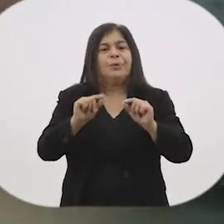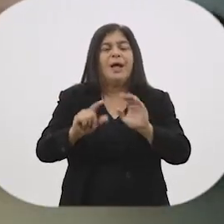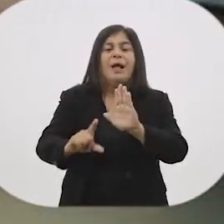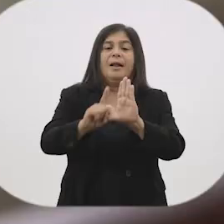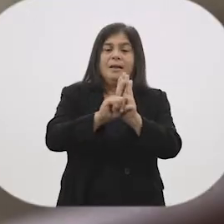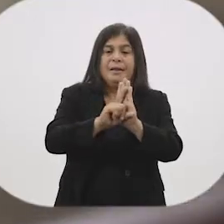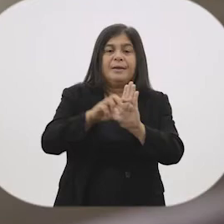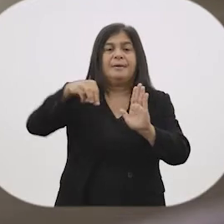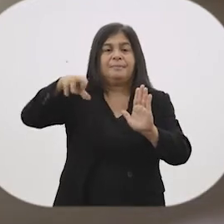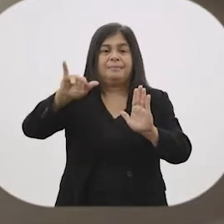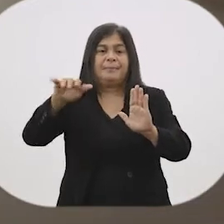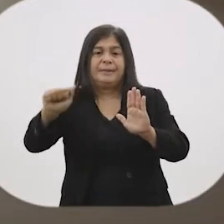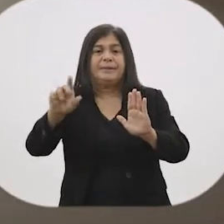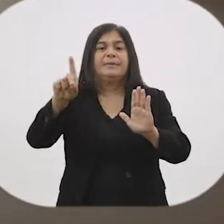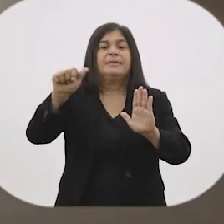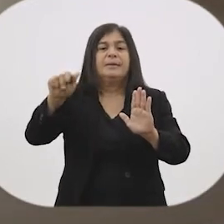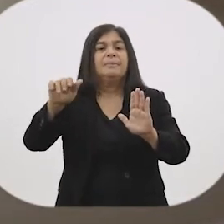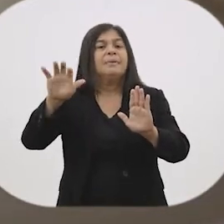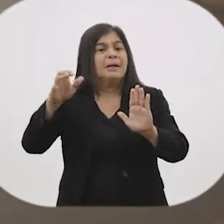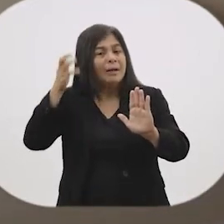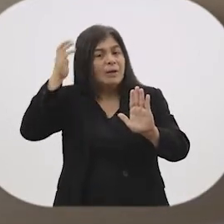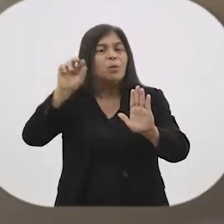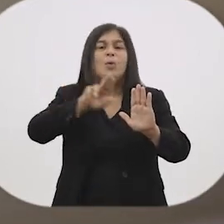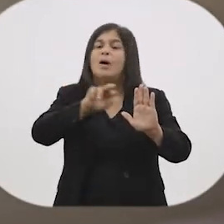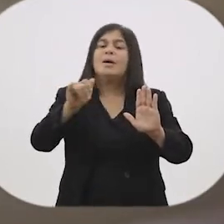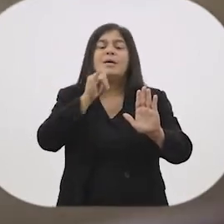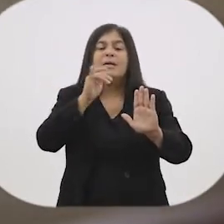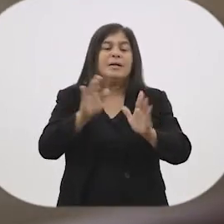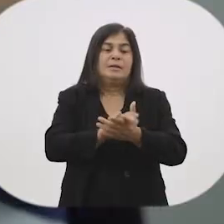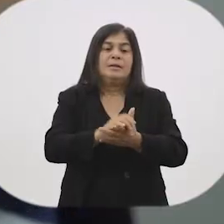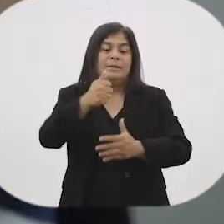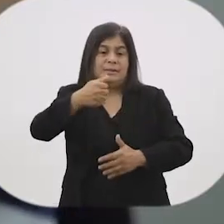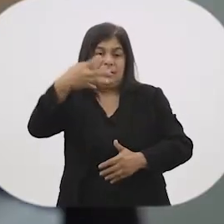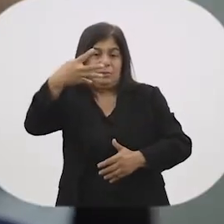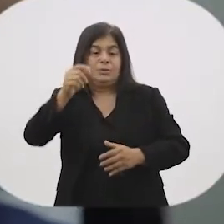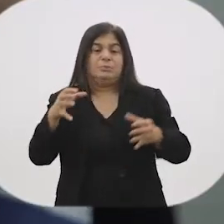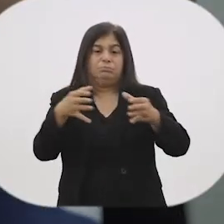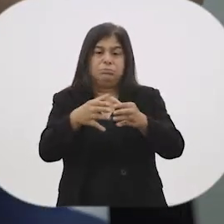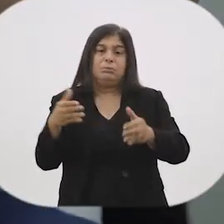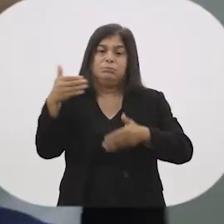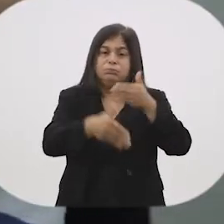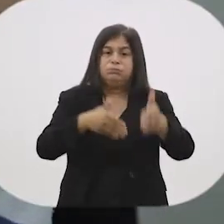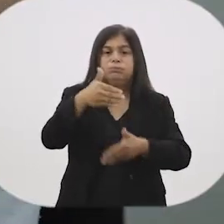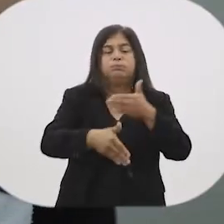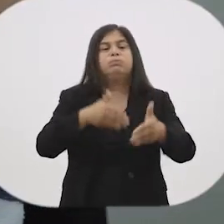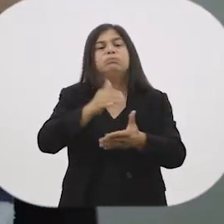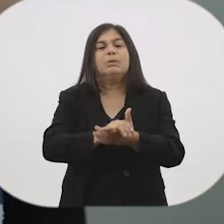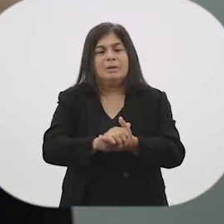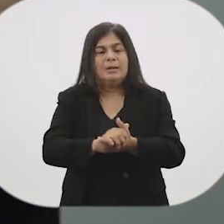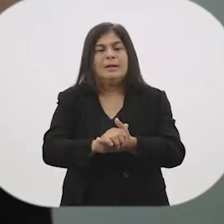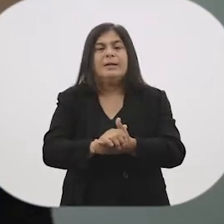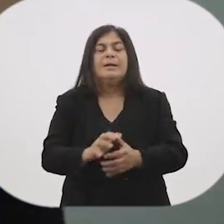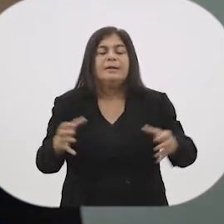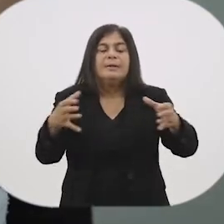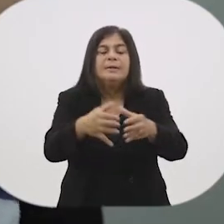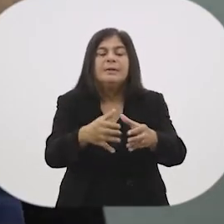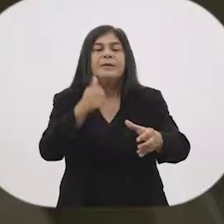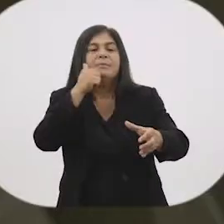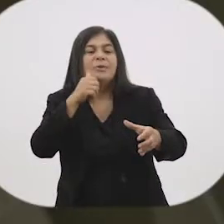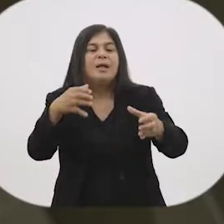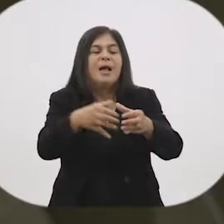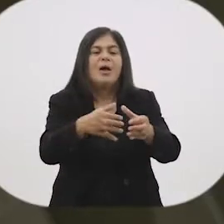penha hoje ele é um dos 14 participantes do projeto refletir gerido pelo ministério público da paraíba